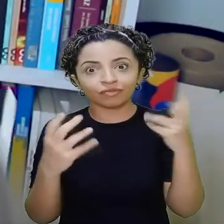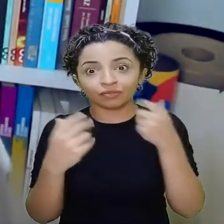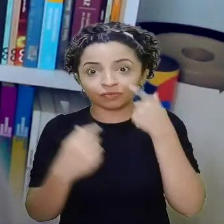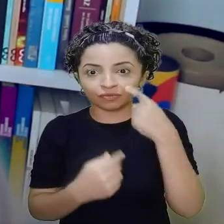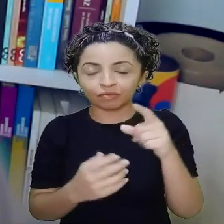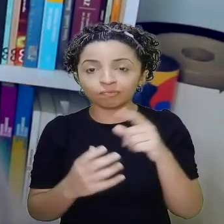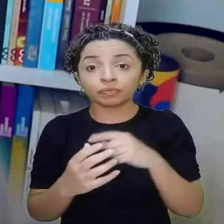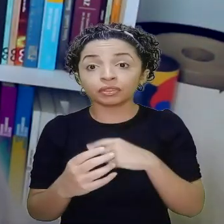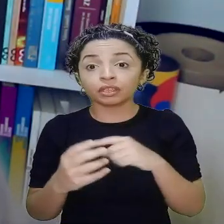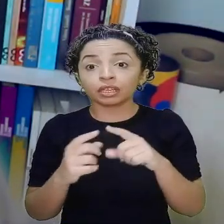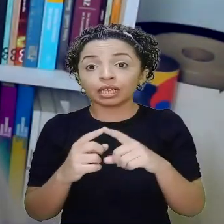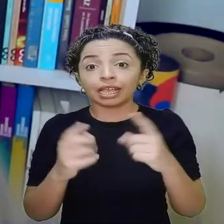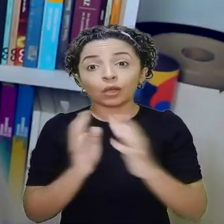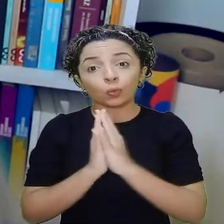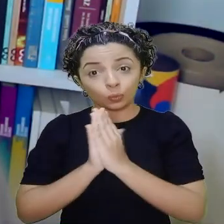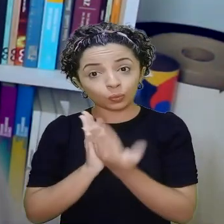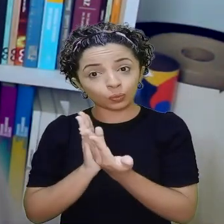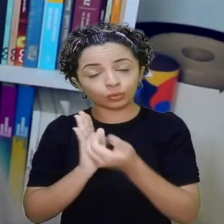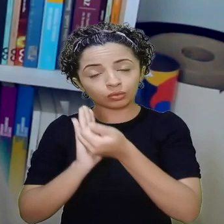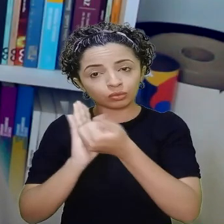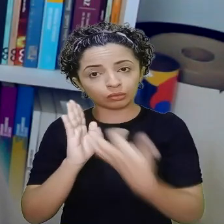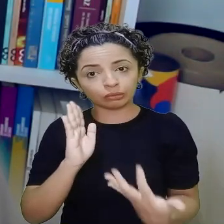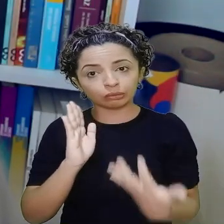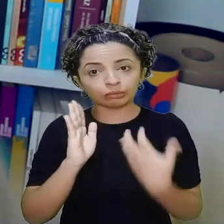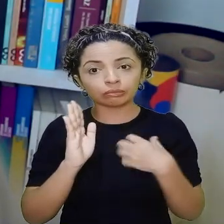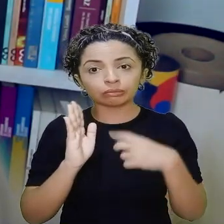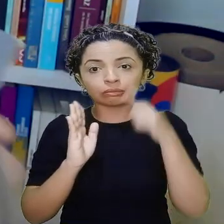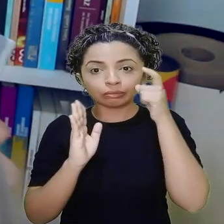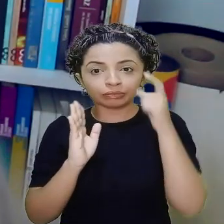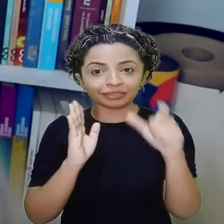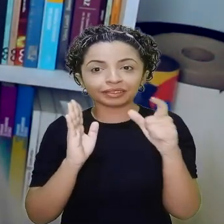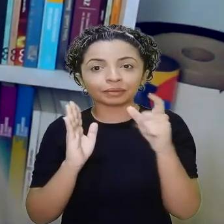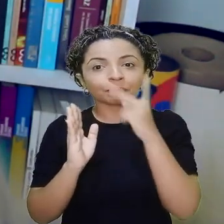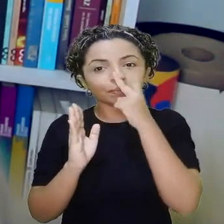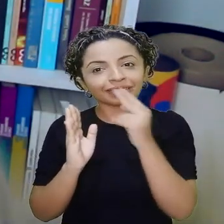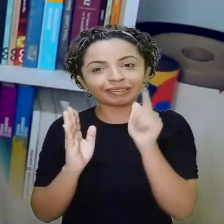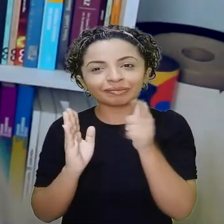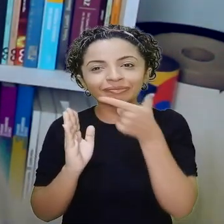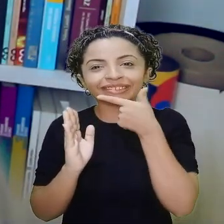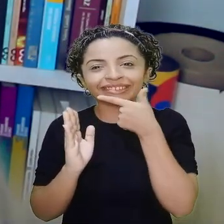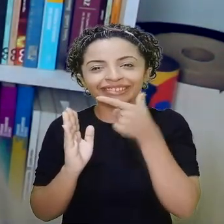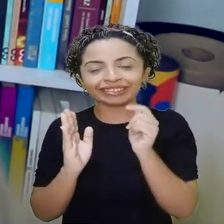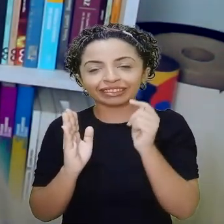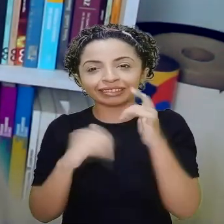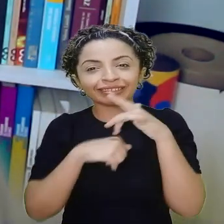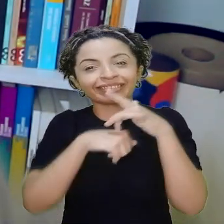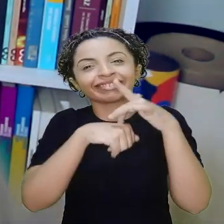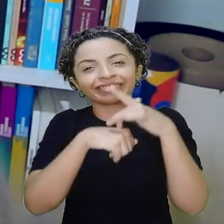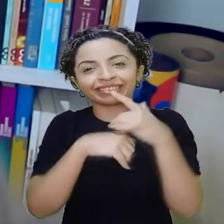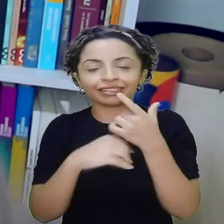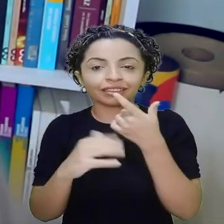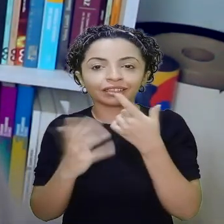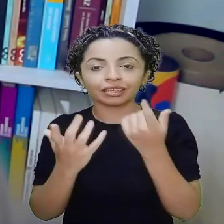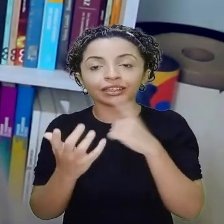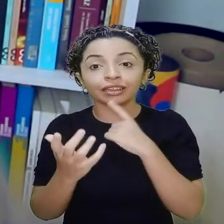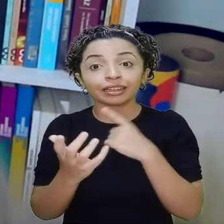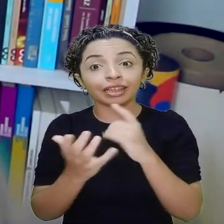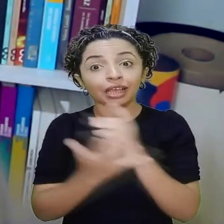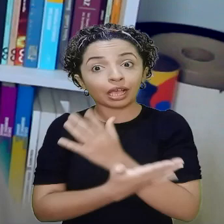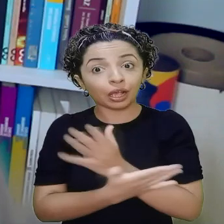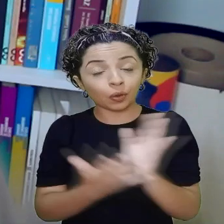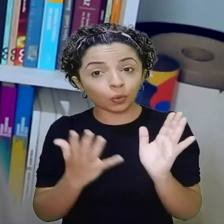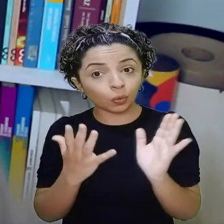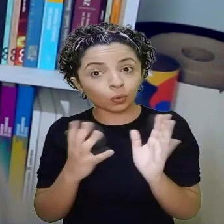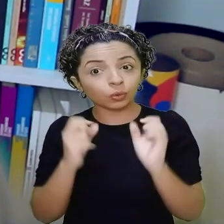livro interessante, que tem uma veia cômica nele, tem um sarcasmo nele. Recomendo que alguns